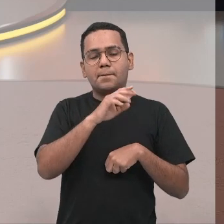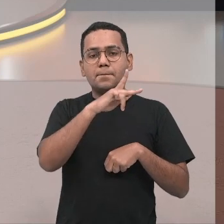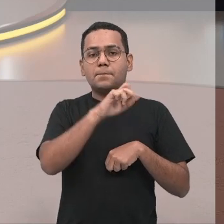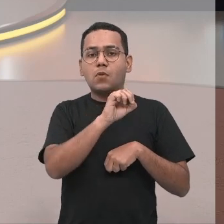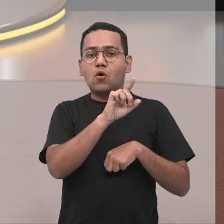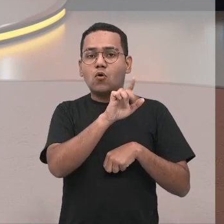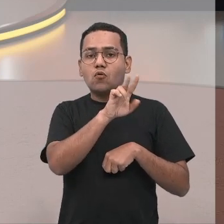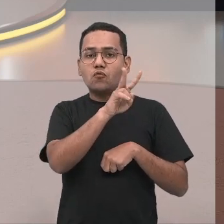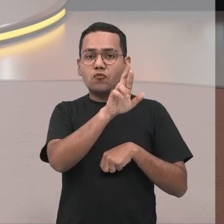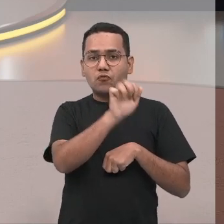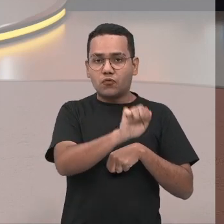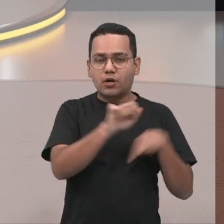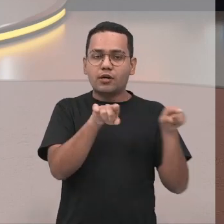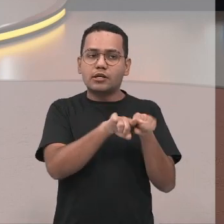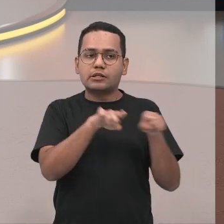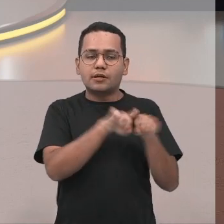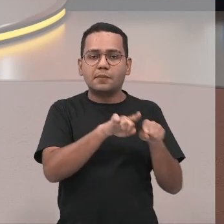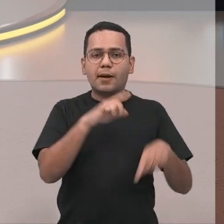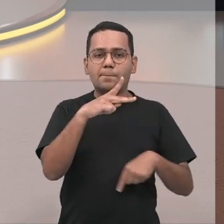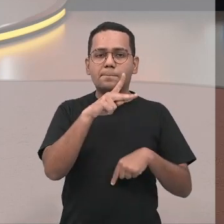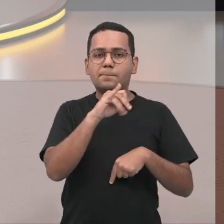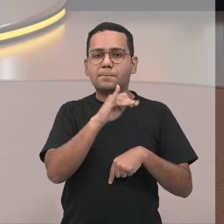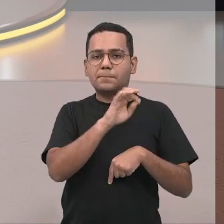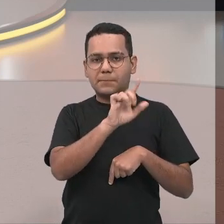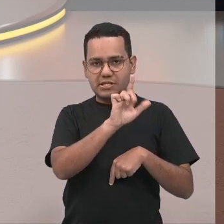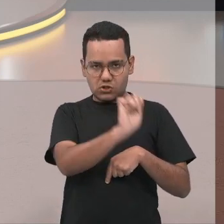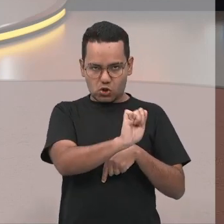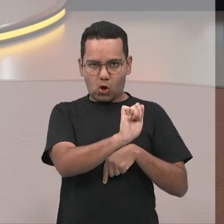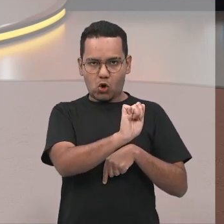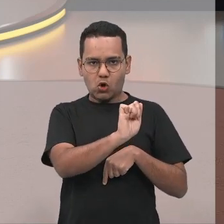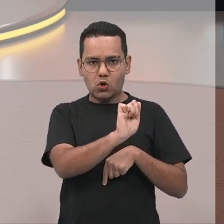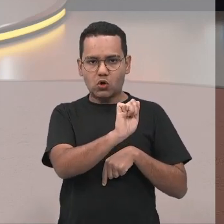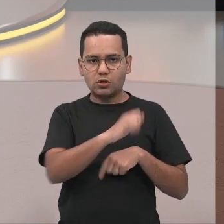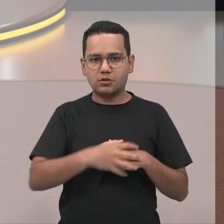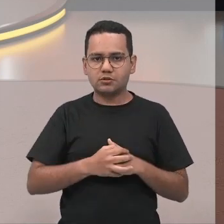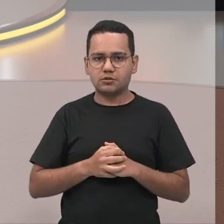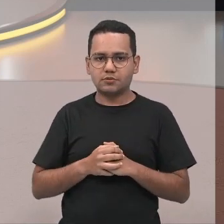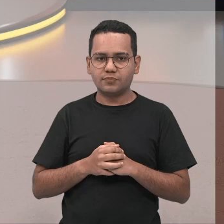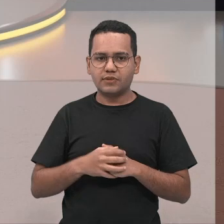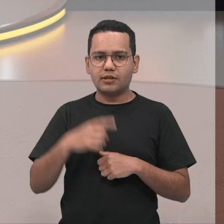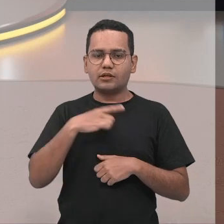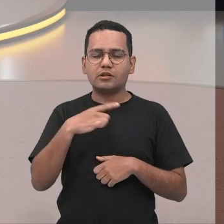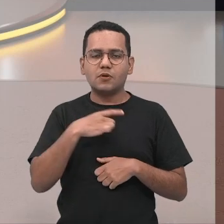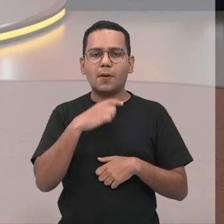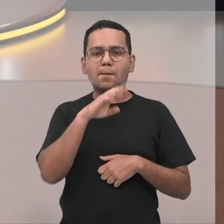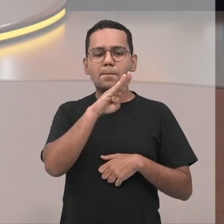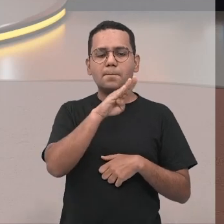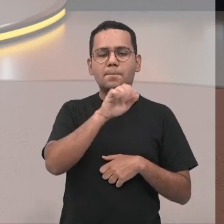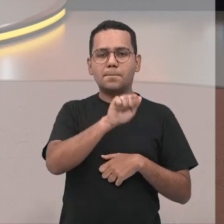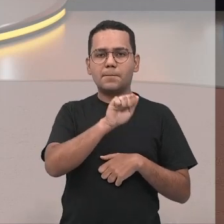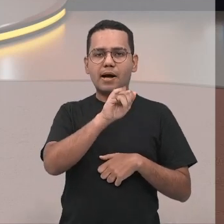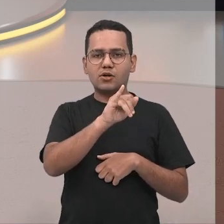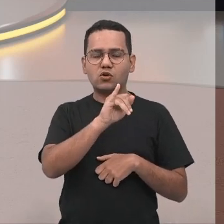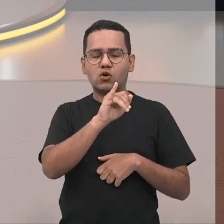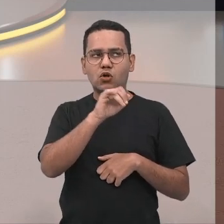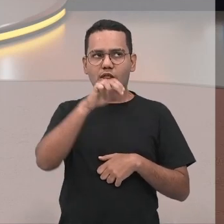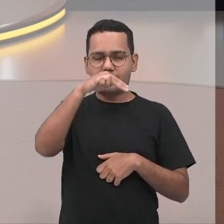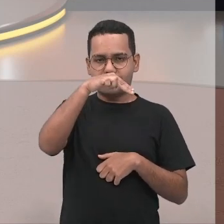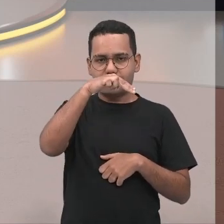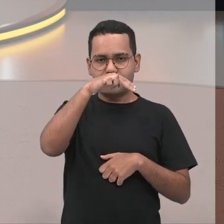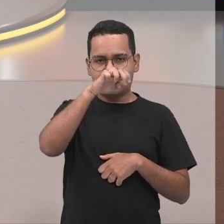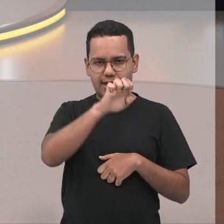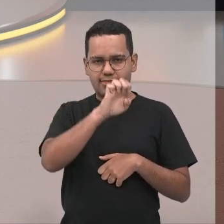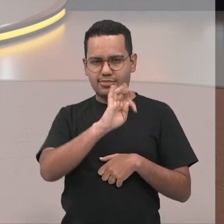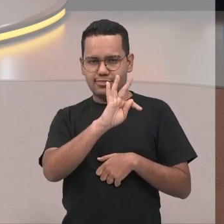pistola, existia também em cada arma uma baioneta, que era desembainhada,